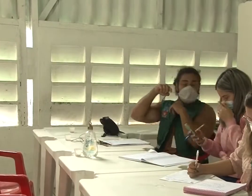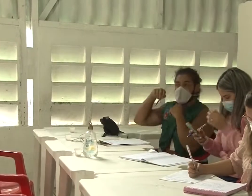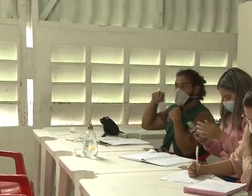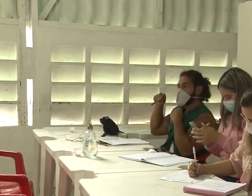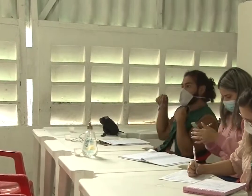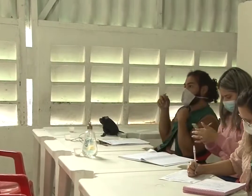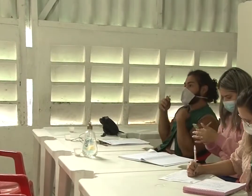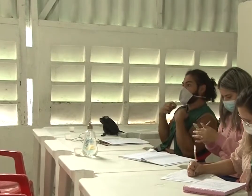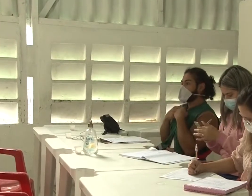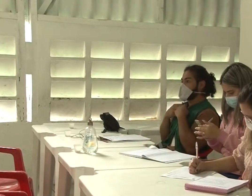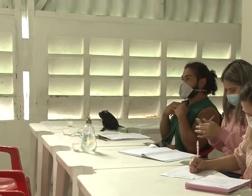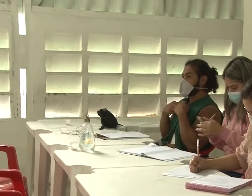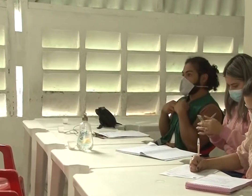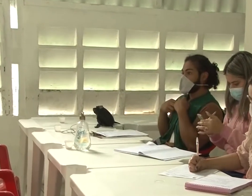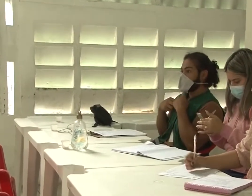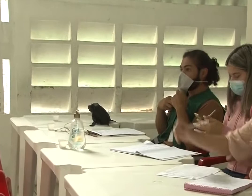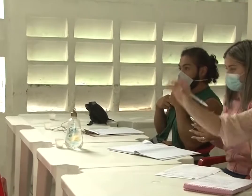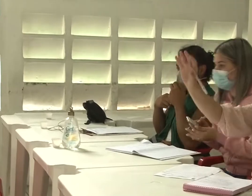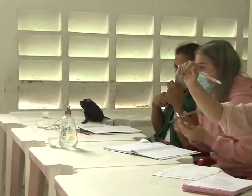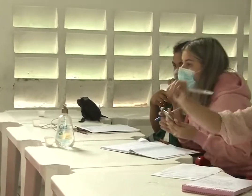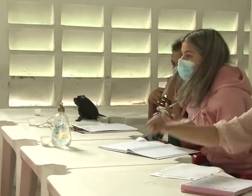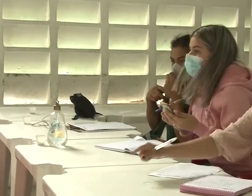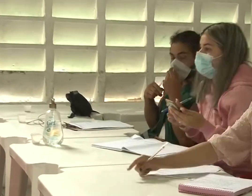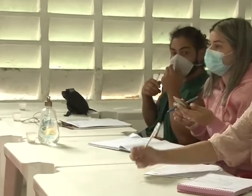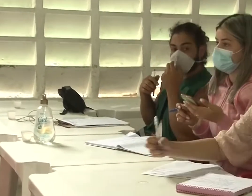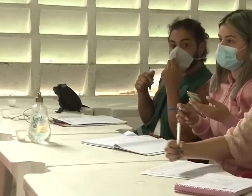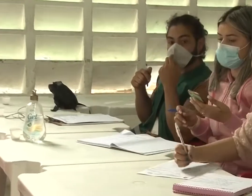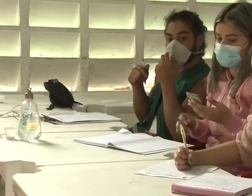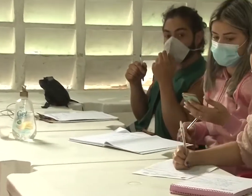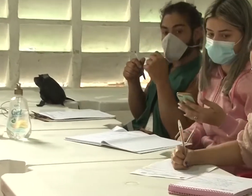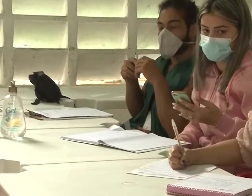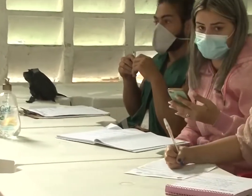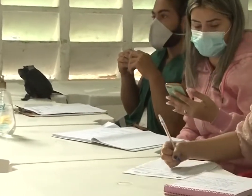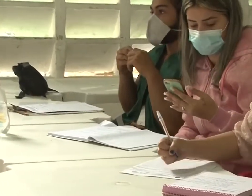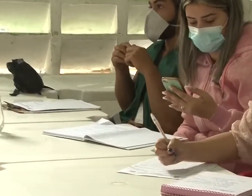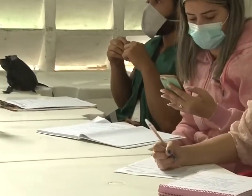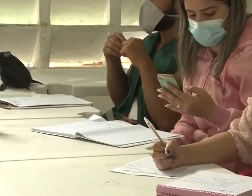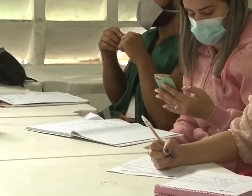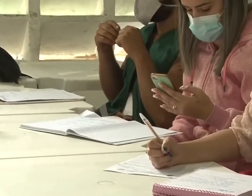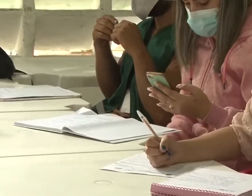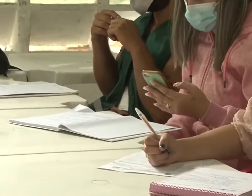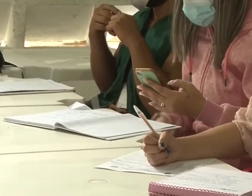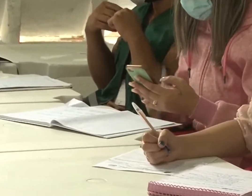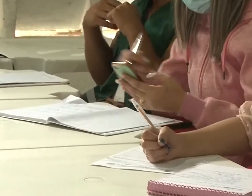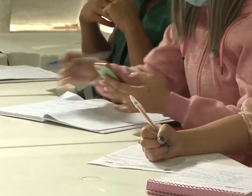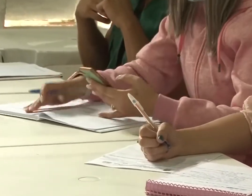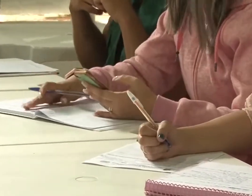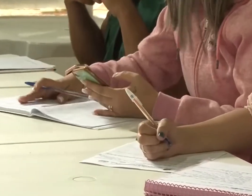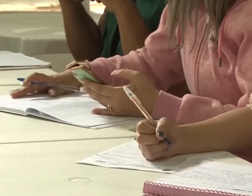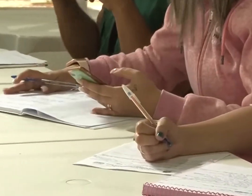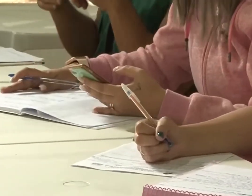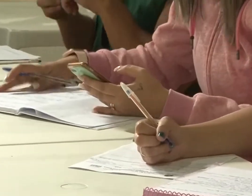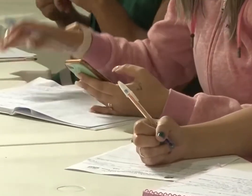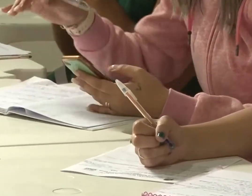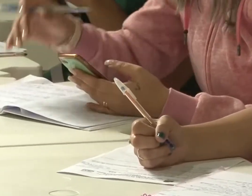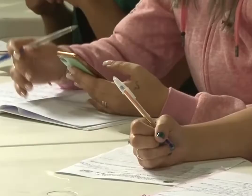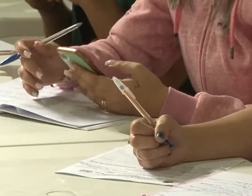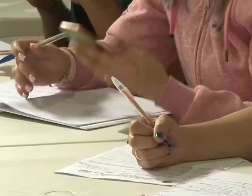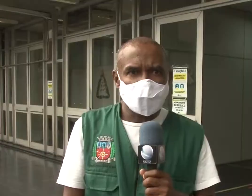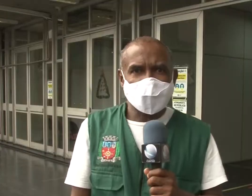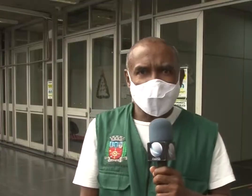ações já realizadas pela Prefeitura, com um auxílio de 5 salários mínimos para que as famílias possam se